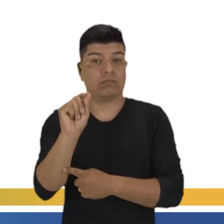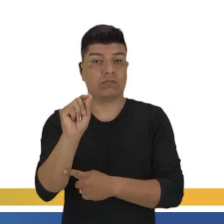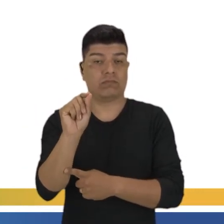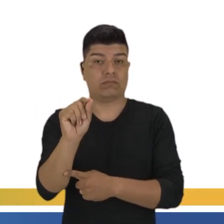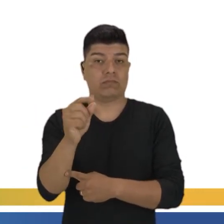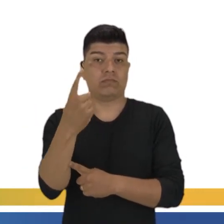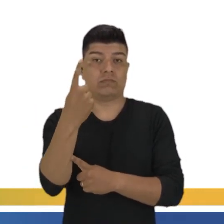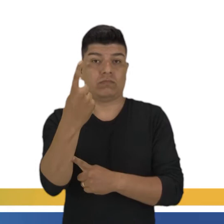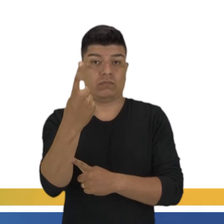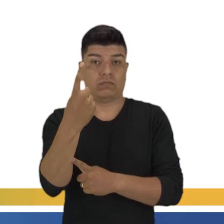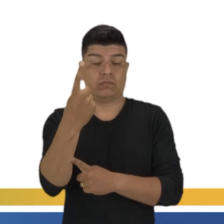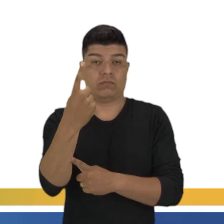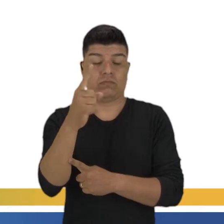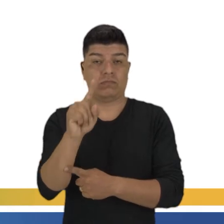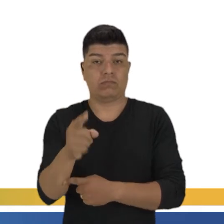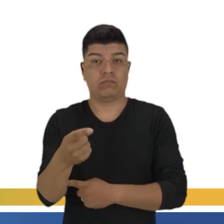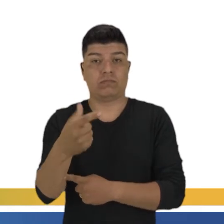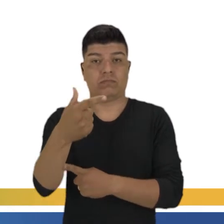a